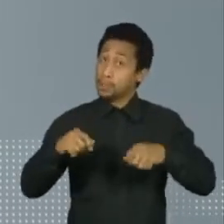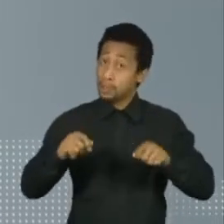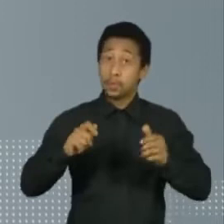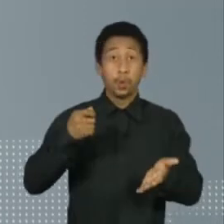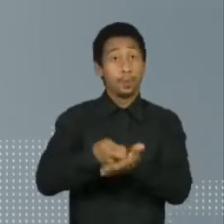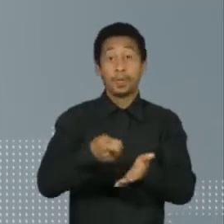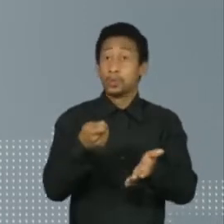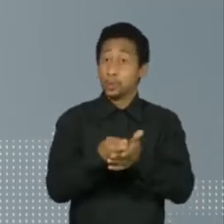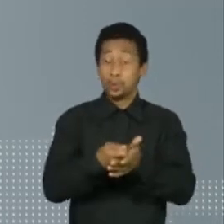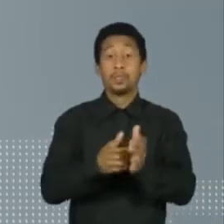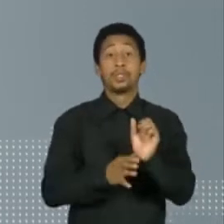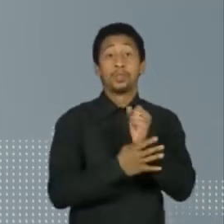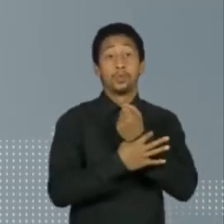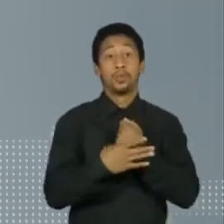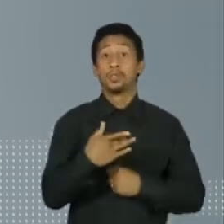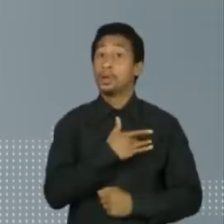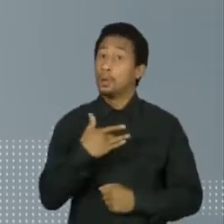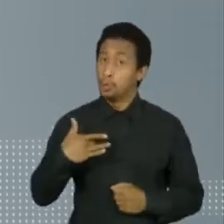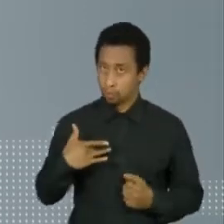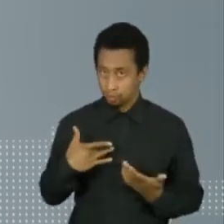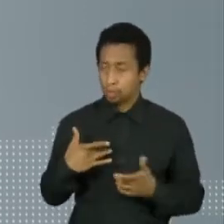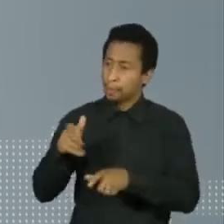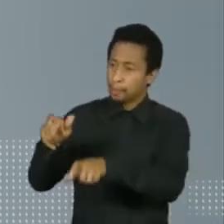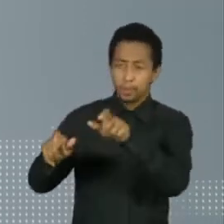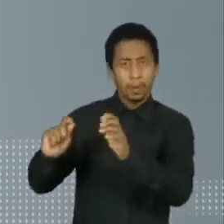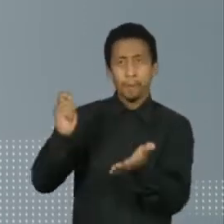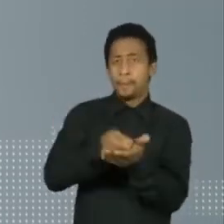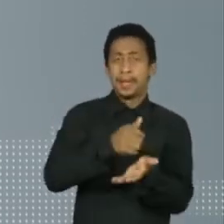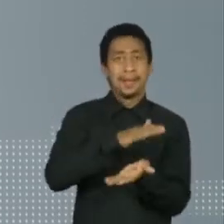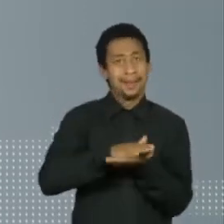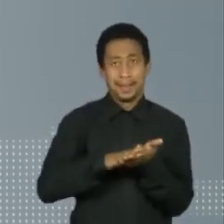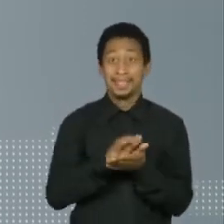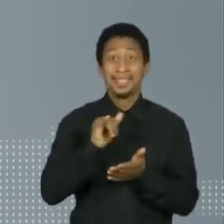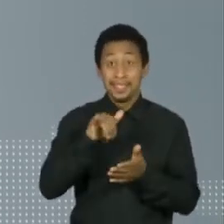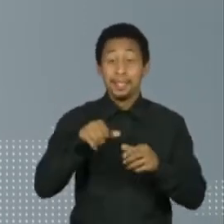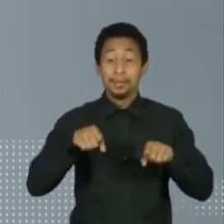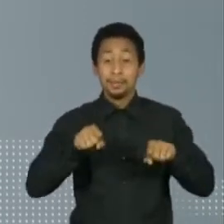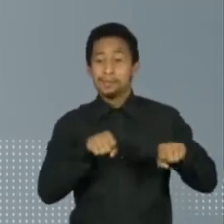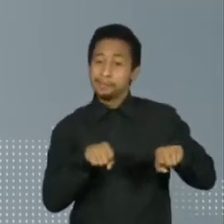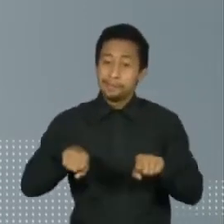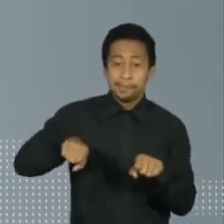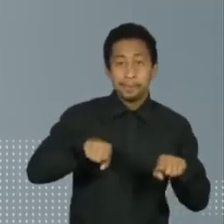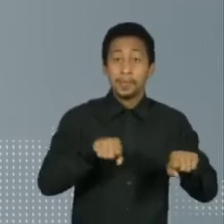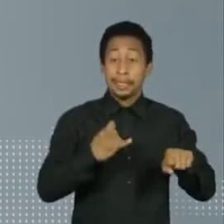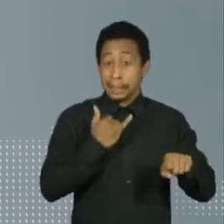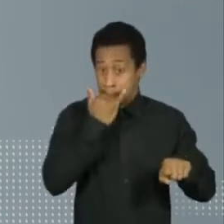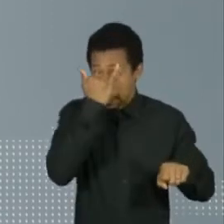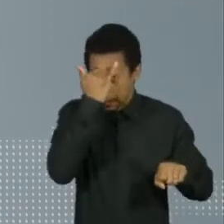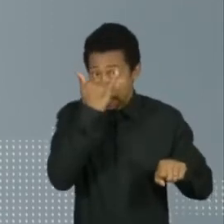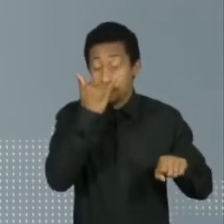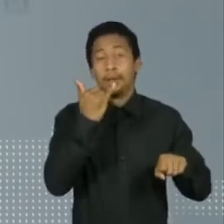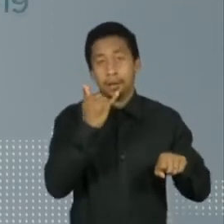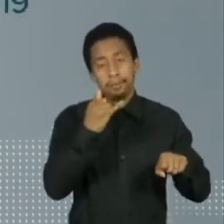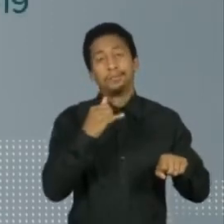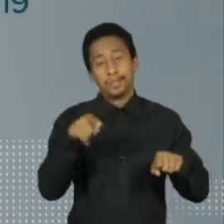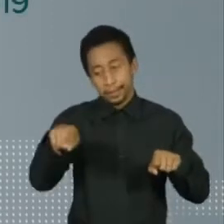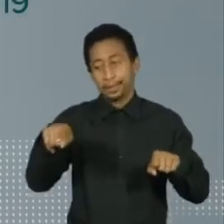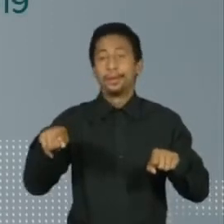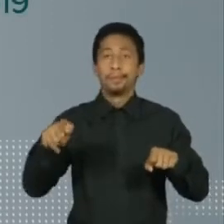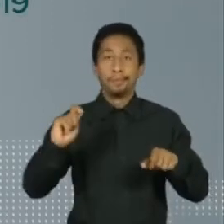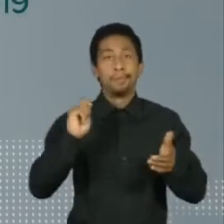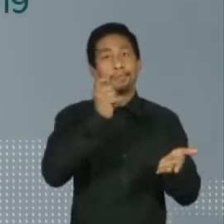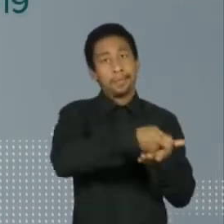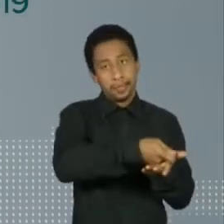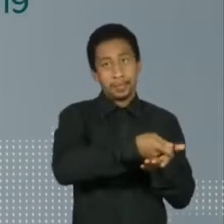sem Qualquer Custo ao entregador Caso haja um acidente no momento em que o profissional retirou entrega um produto para a empresa a empresa também